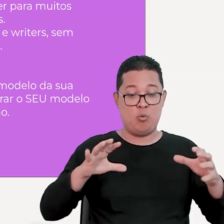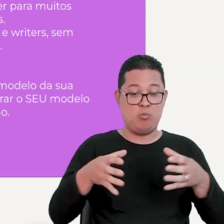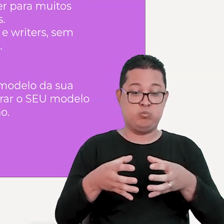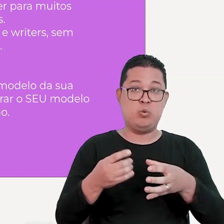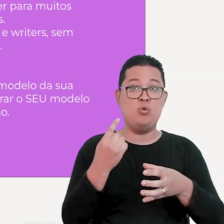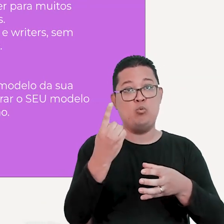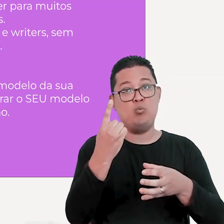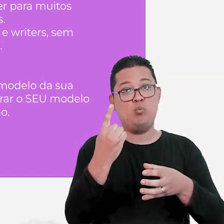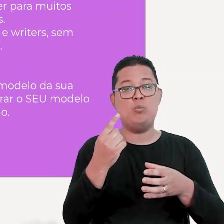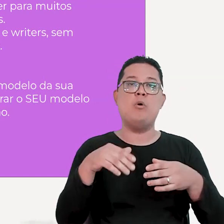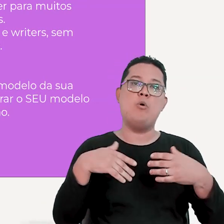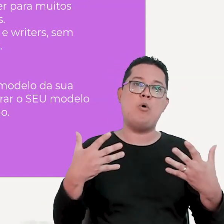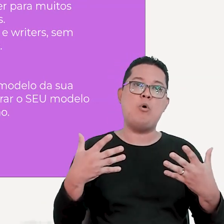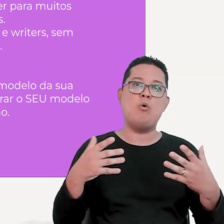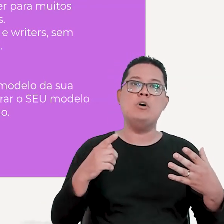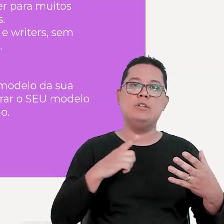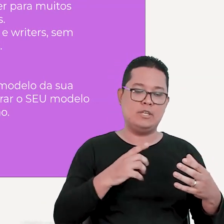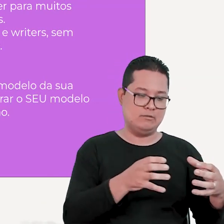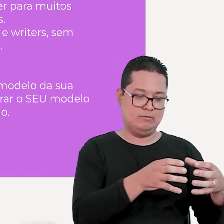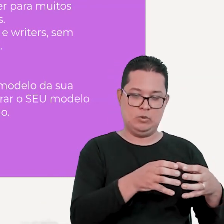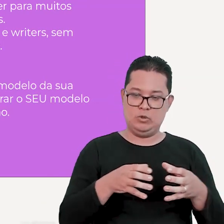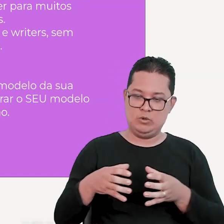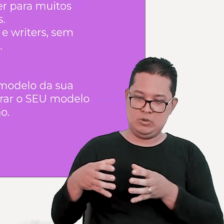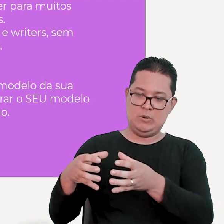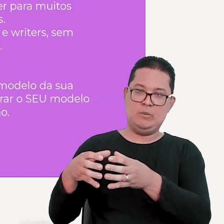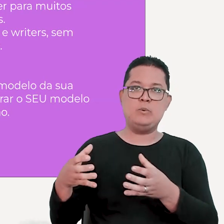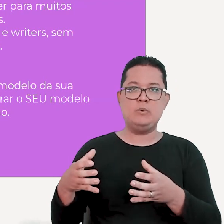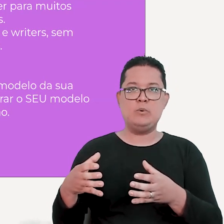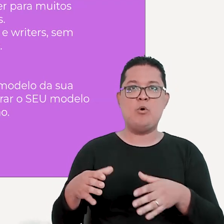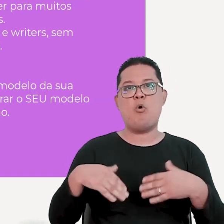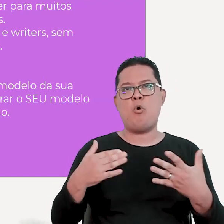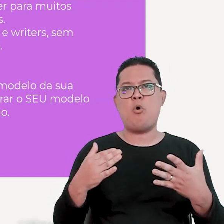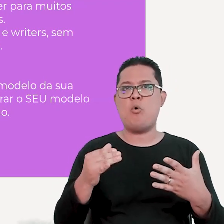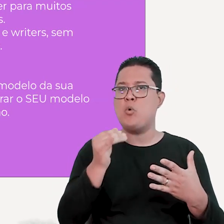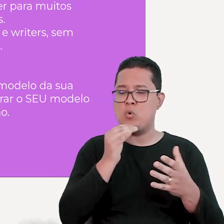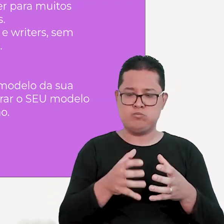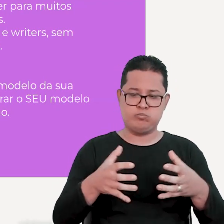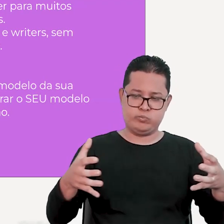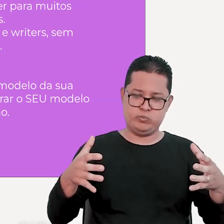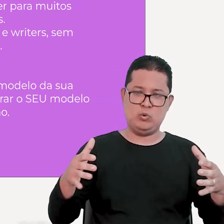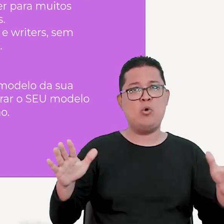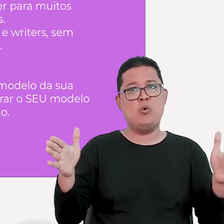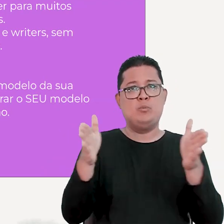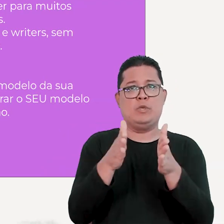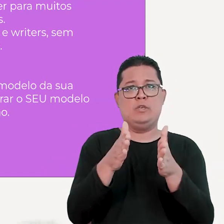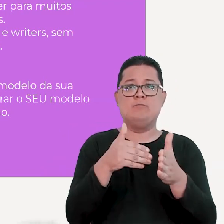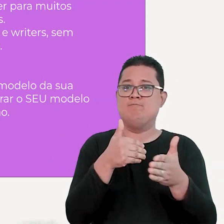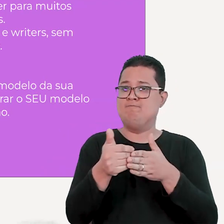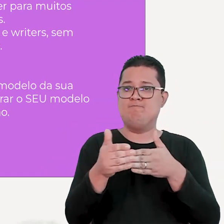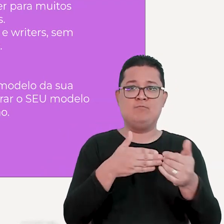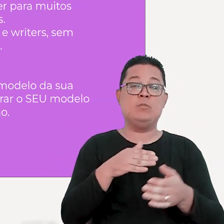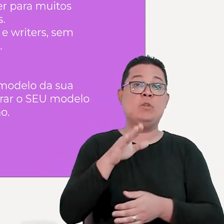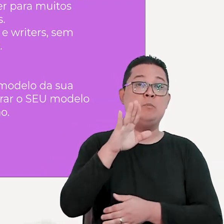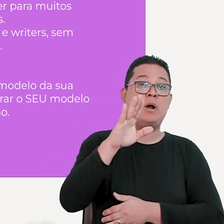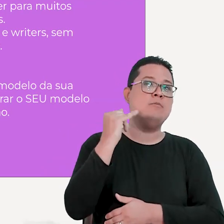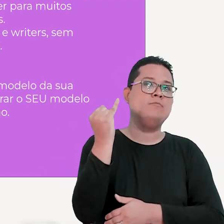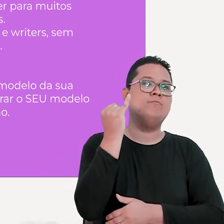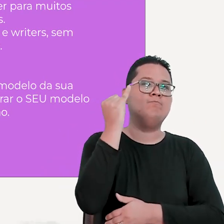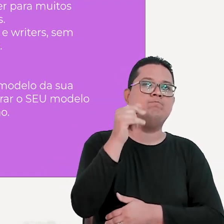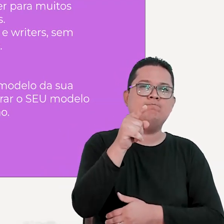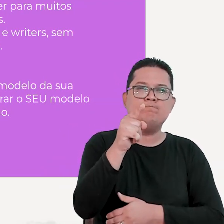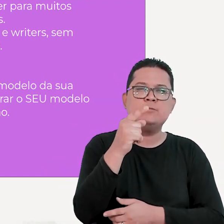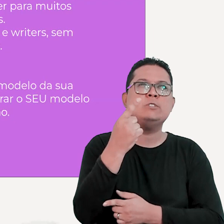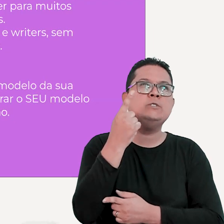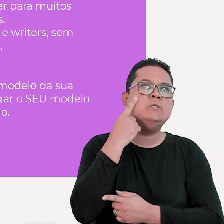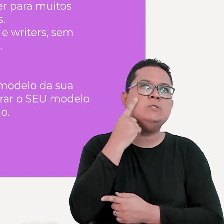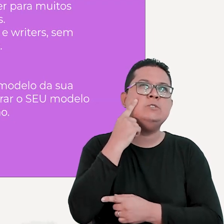especialidade ou se apenas um especialista faz todas as tarefas. O importante é você tirar as dicas que eu vou dar aqui